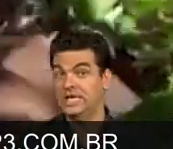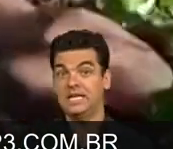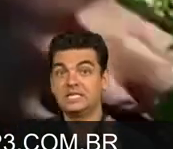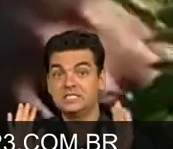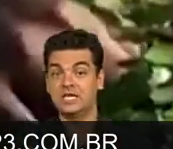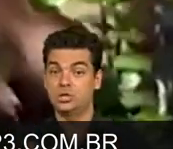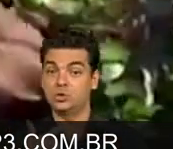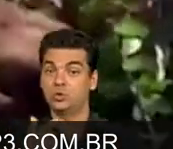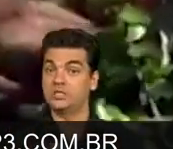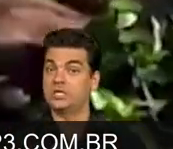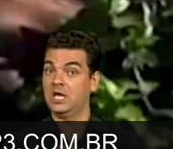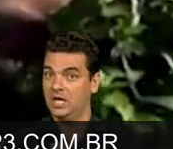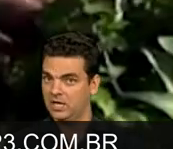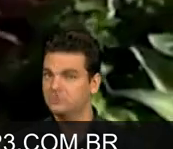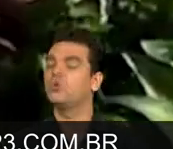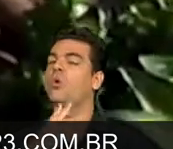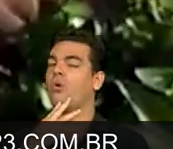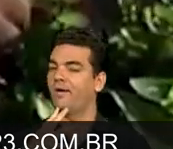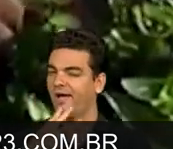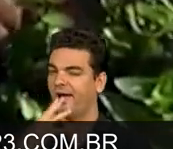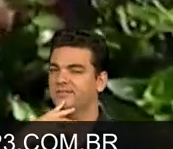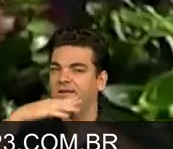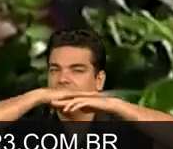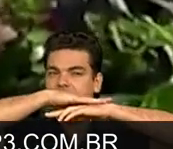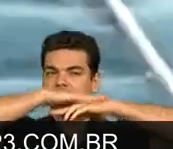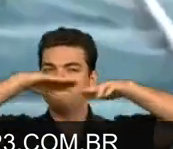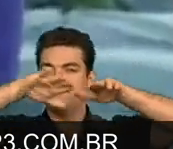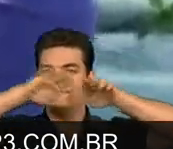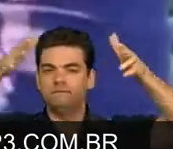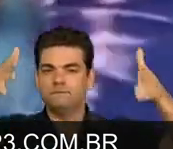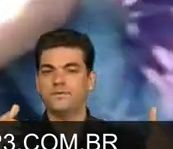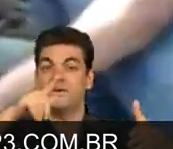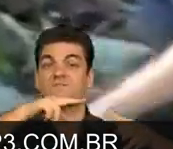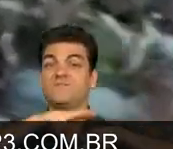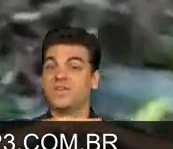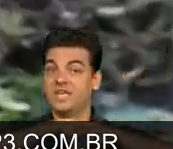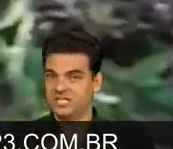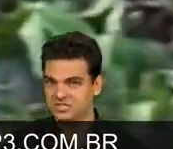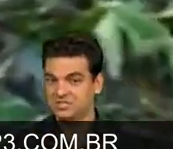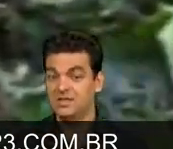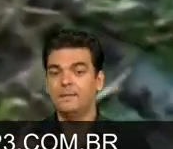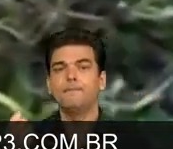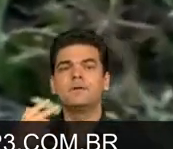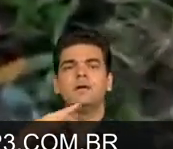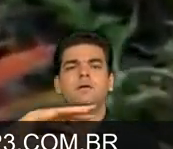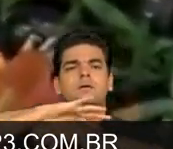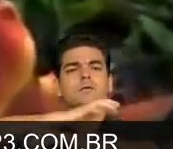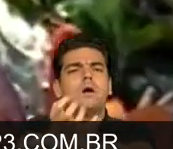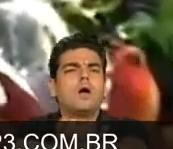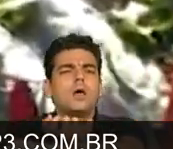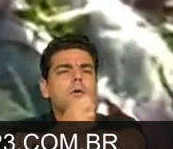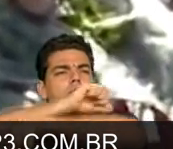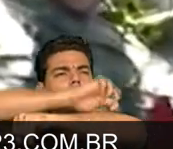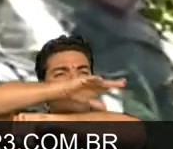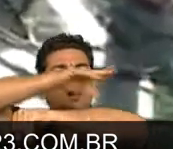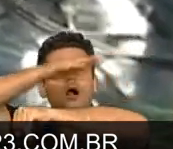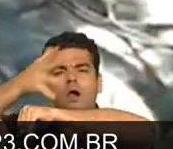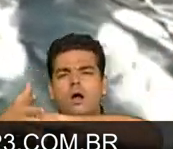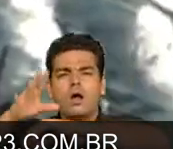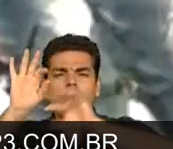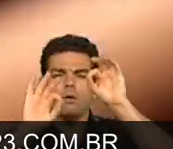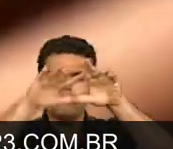12 anos descobriu o potencial do telhado verde, uma técnica que utiliza plantas específicas que ajudam